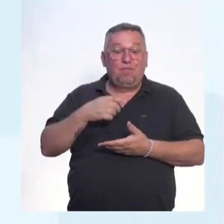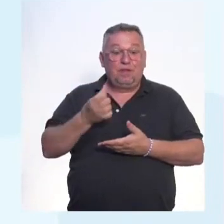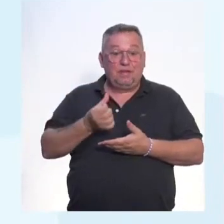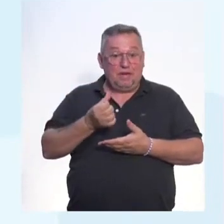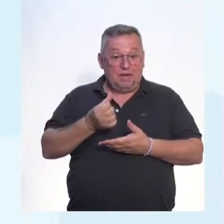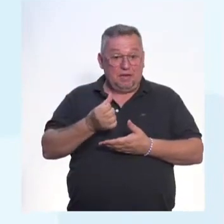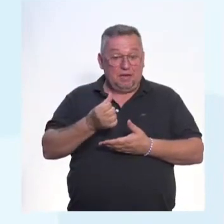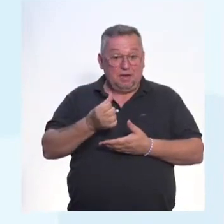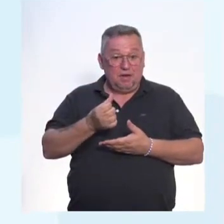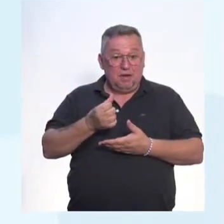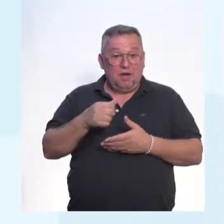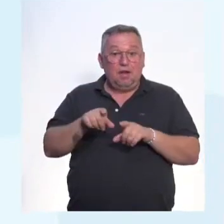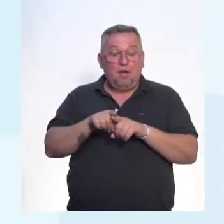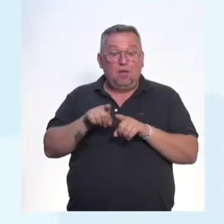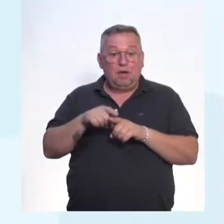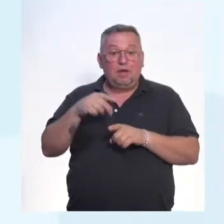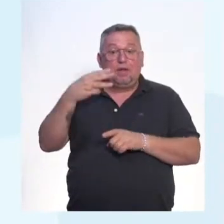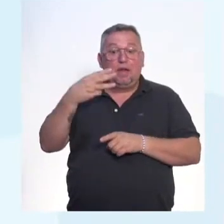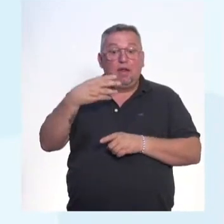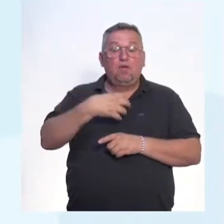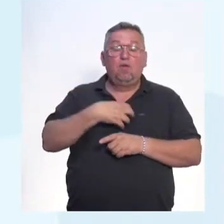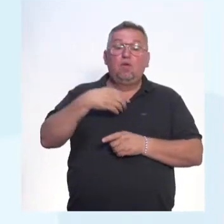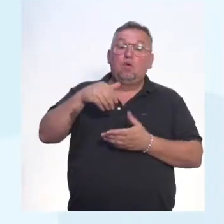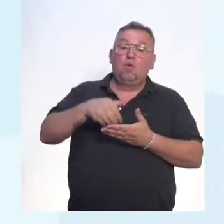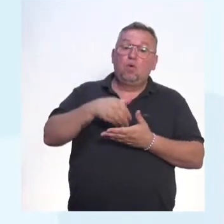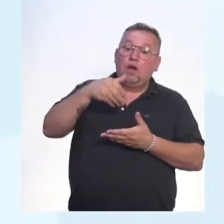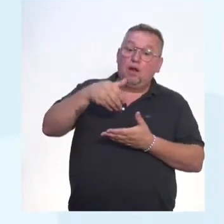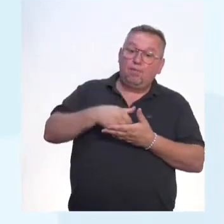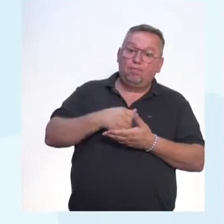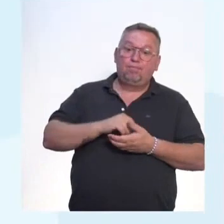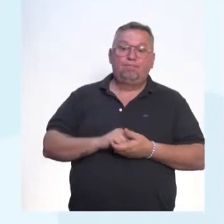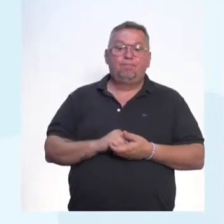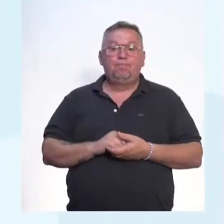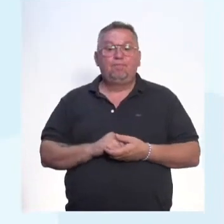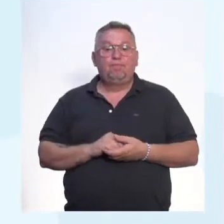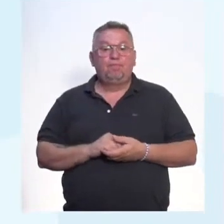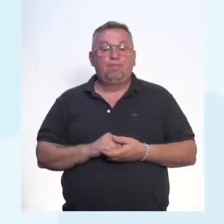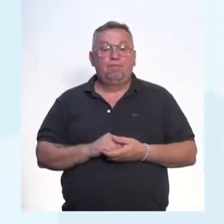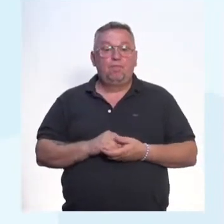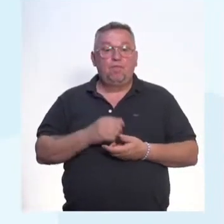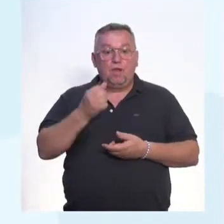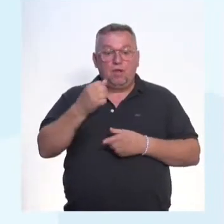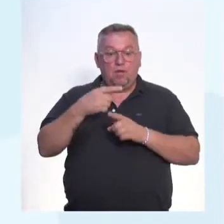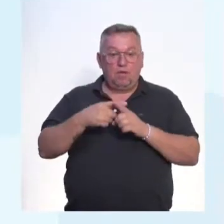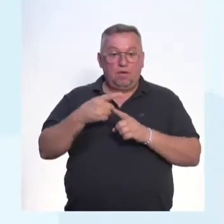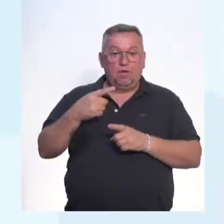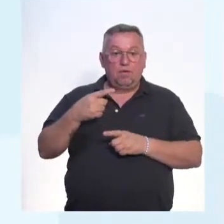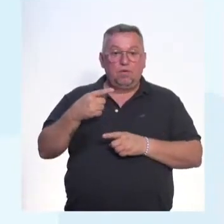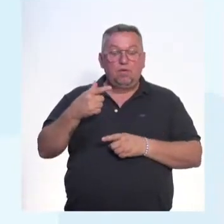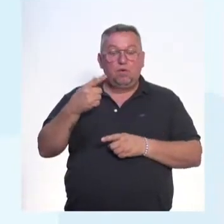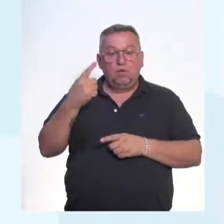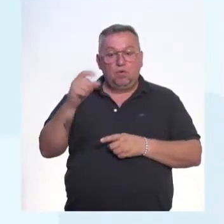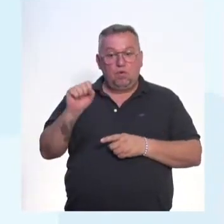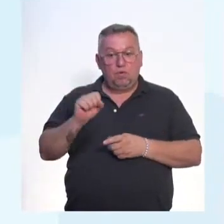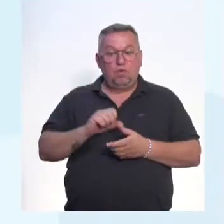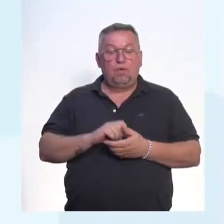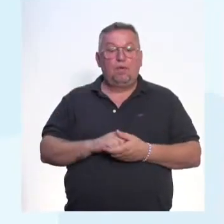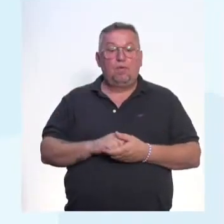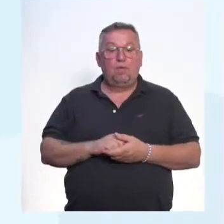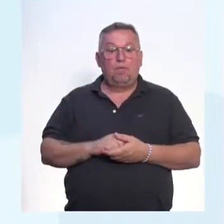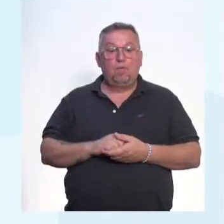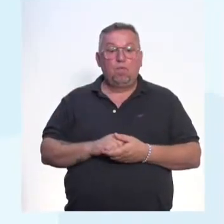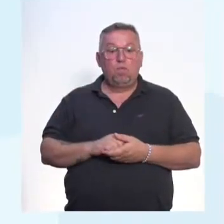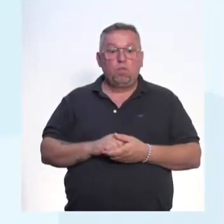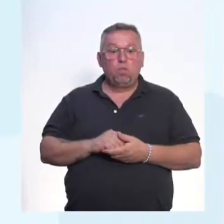tipos de xícaras e 3 tipos de colheres. 6 vezes 3, 18.